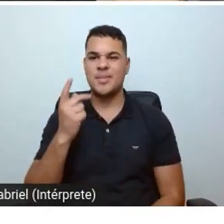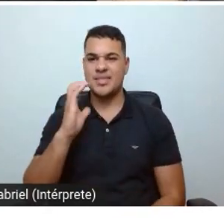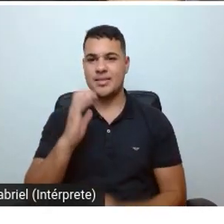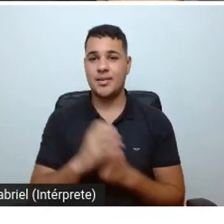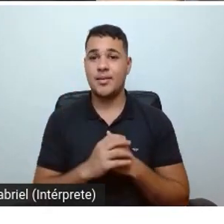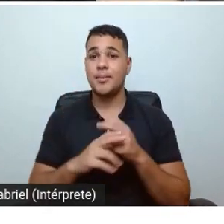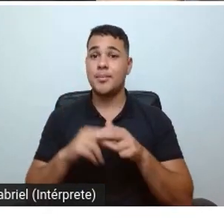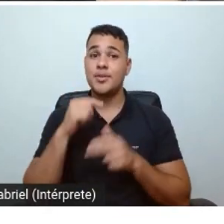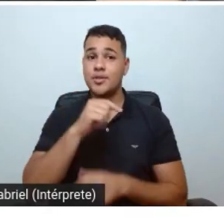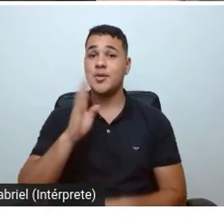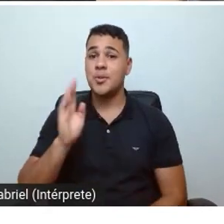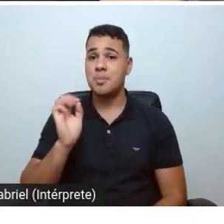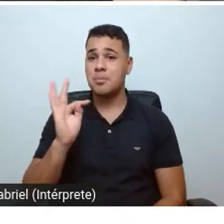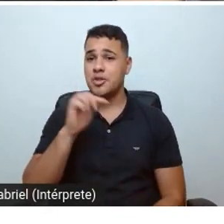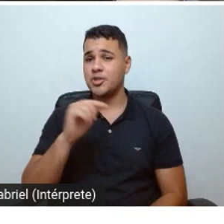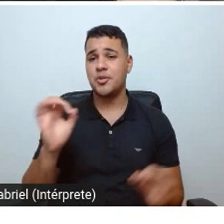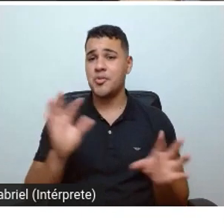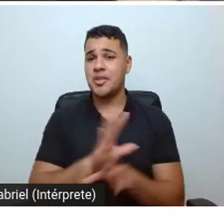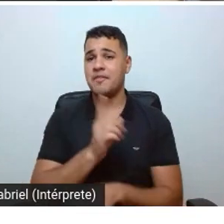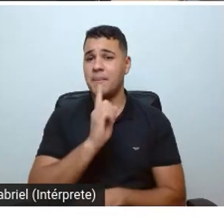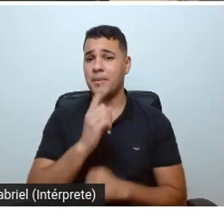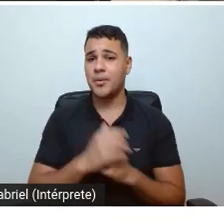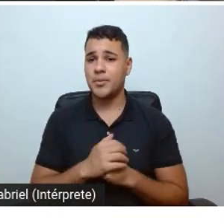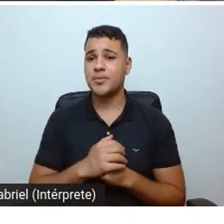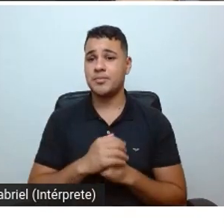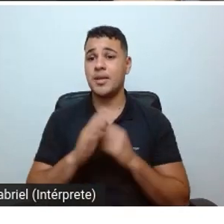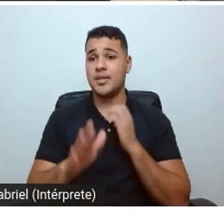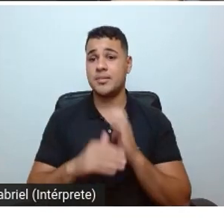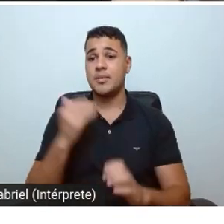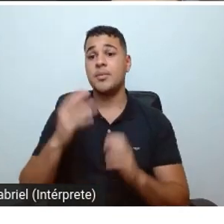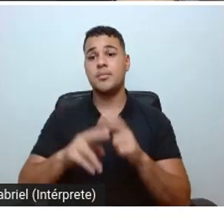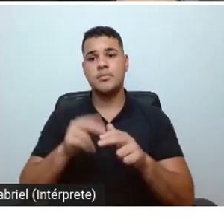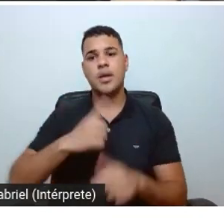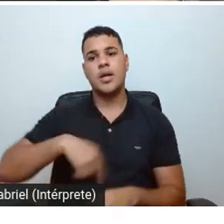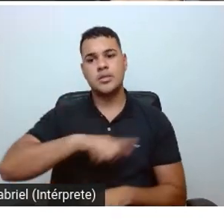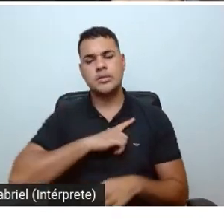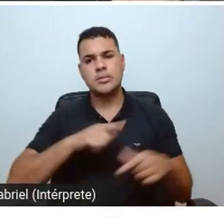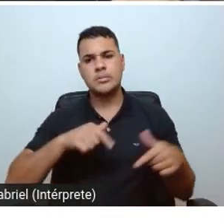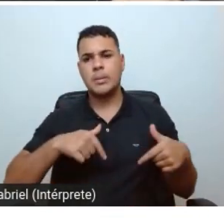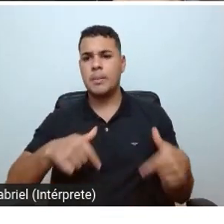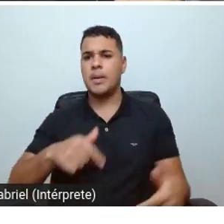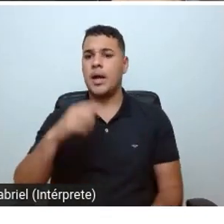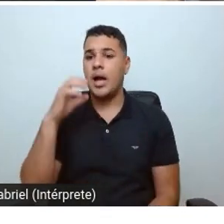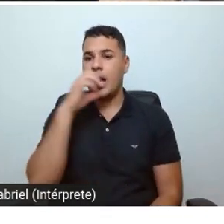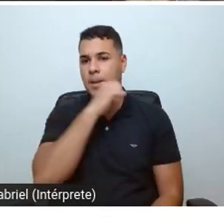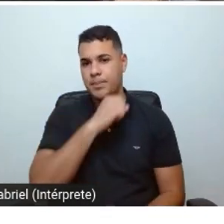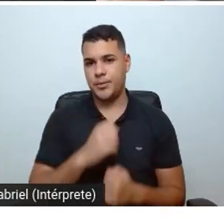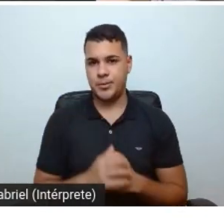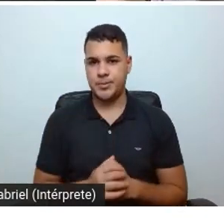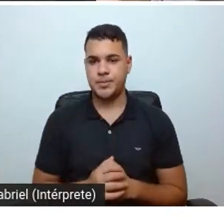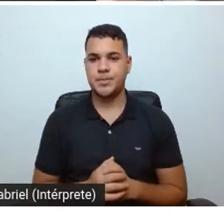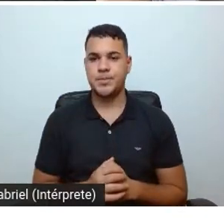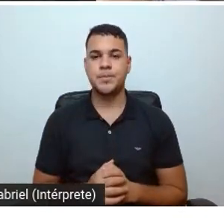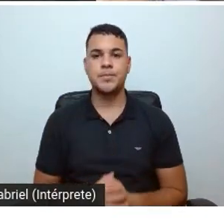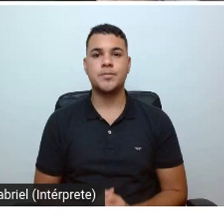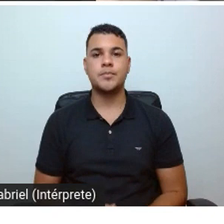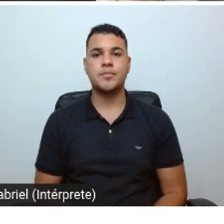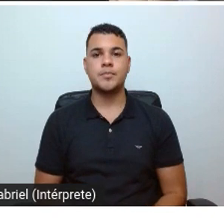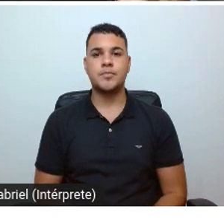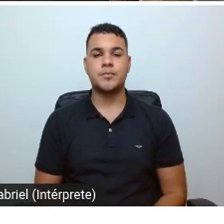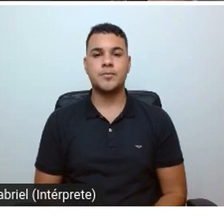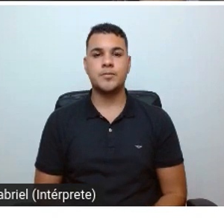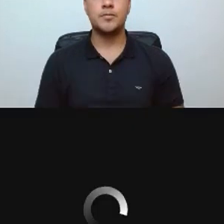treinada para entender o que era. E aí a gente precisou entrar com treinamento muito rápido. Outros exemplos do greve